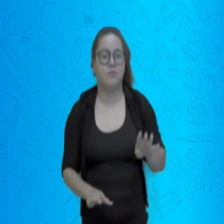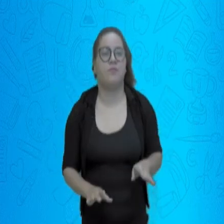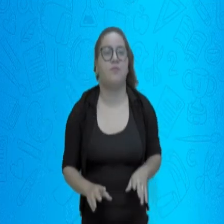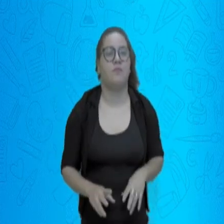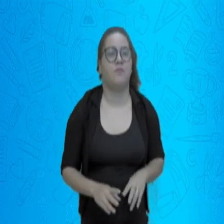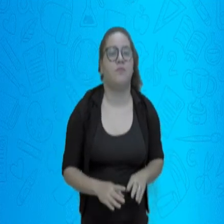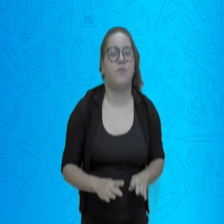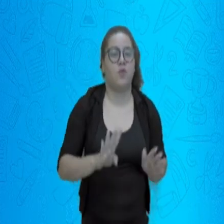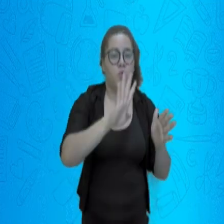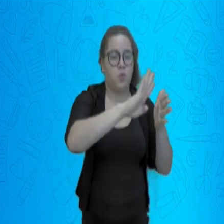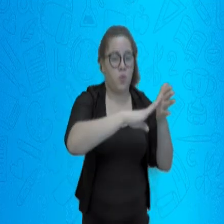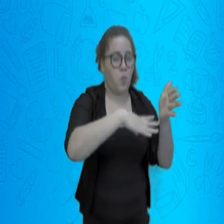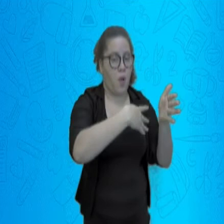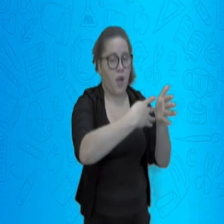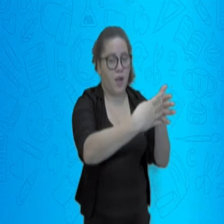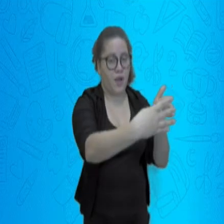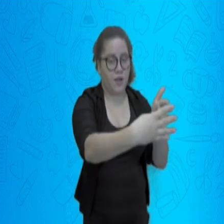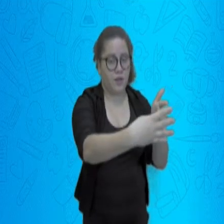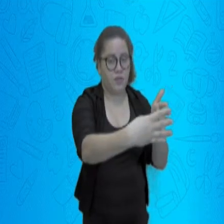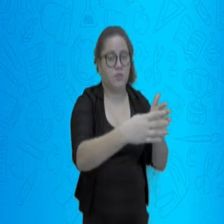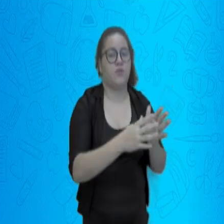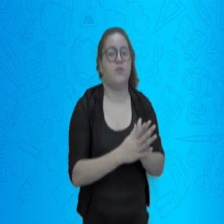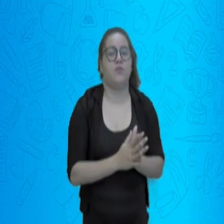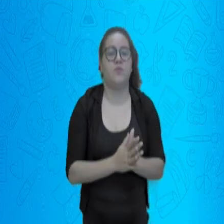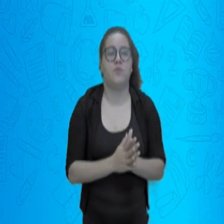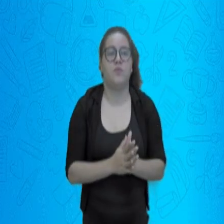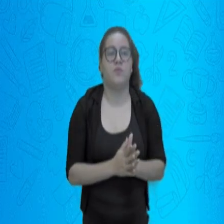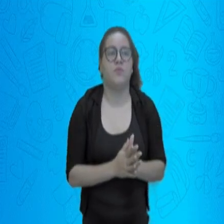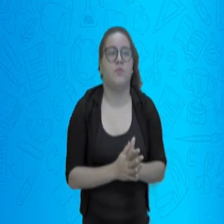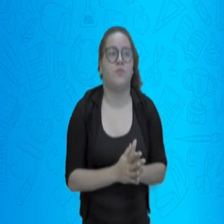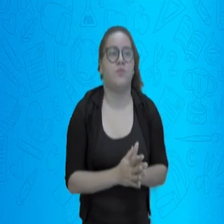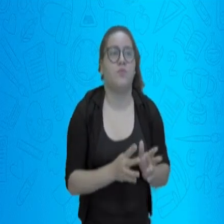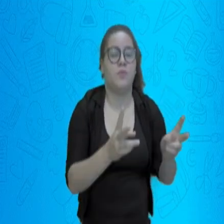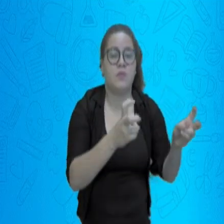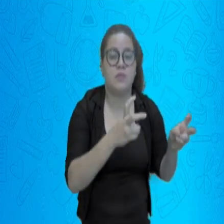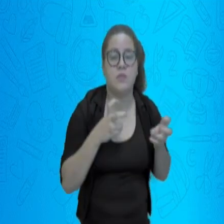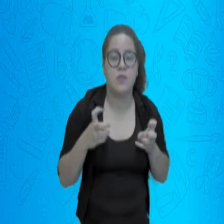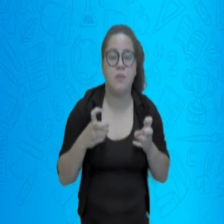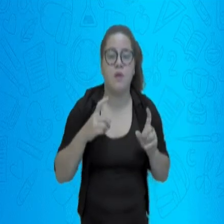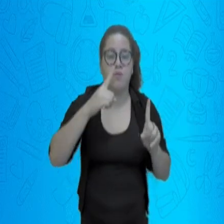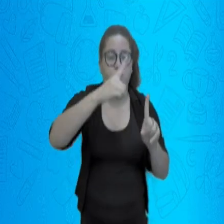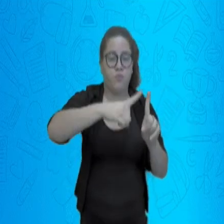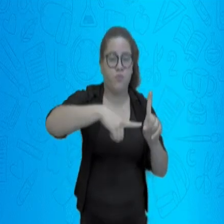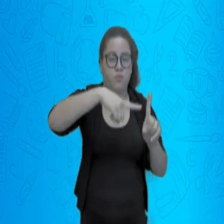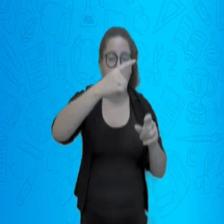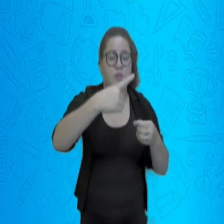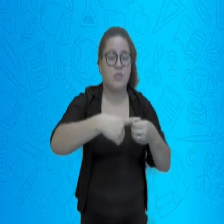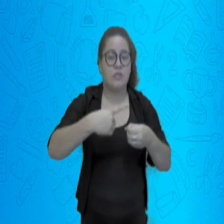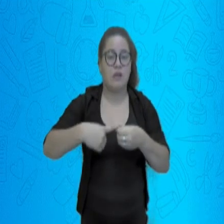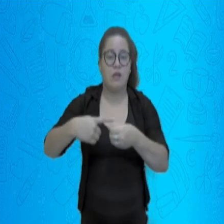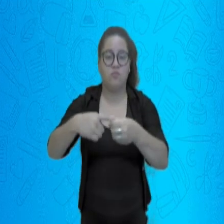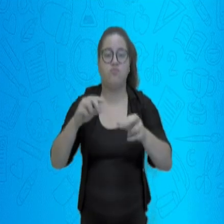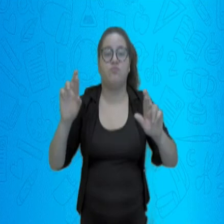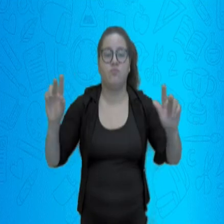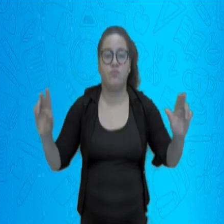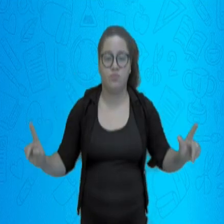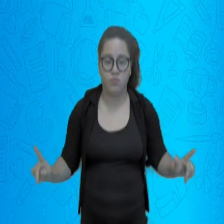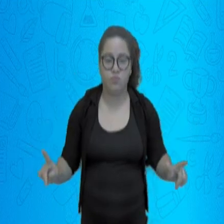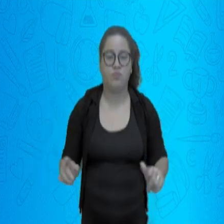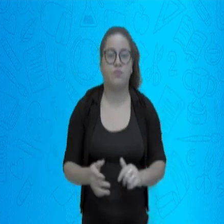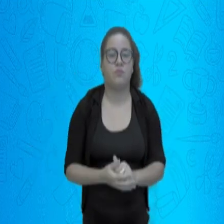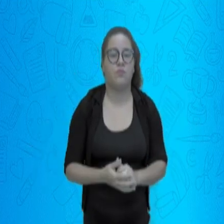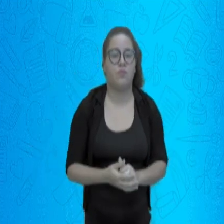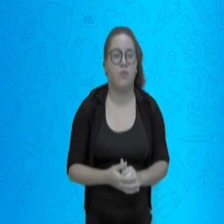né, nós vamos descobrir a variação de temperatura em cada cidade. Então, nós vimos lá que nós